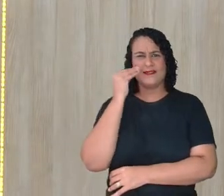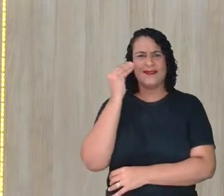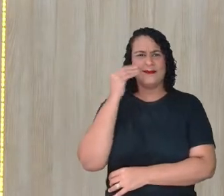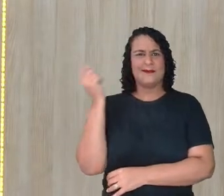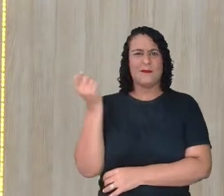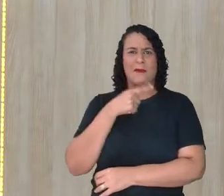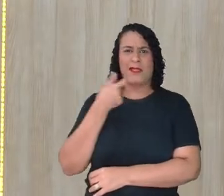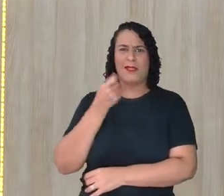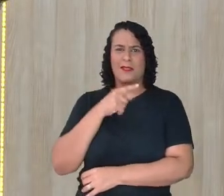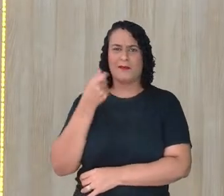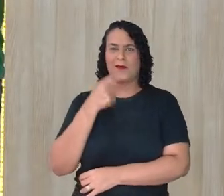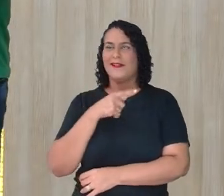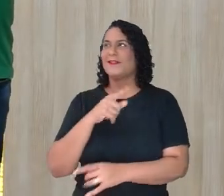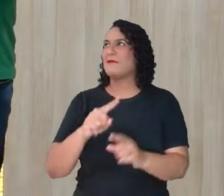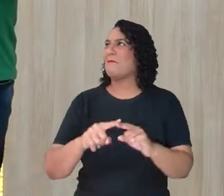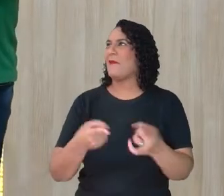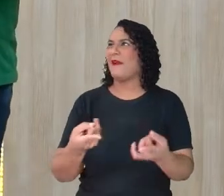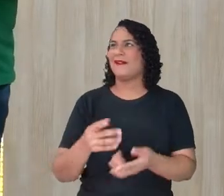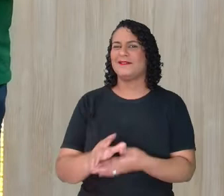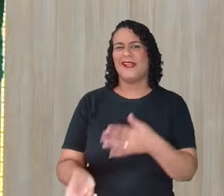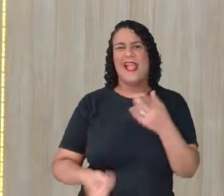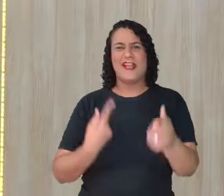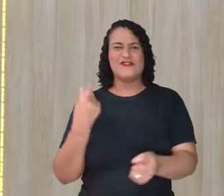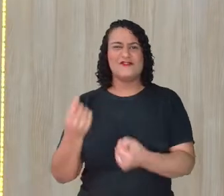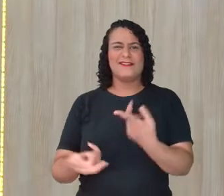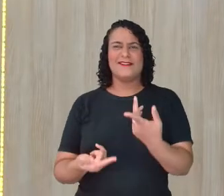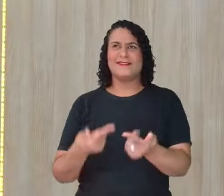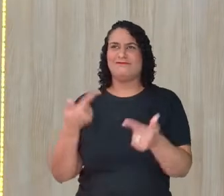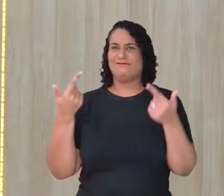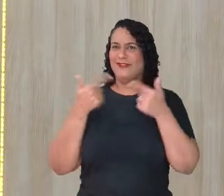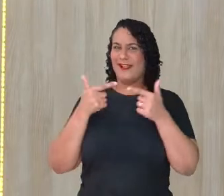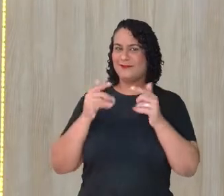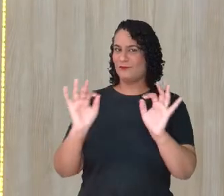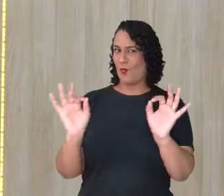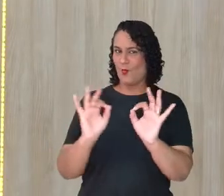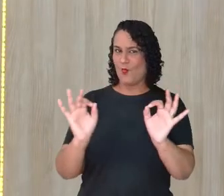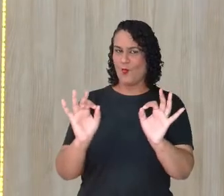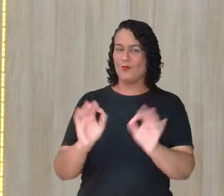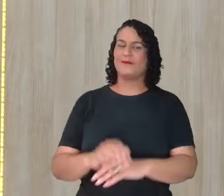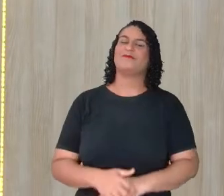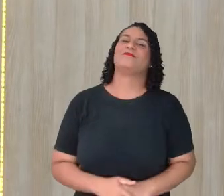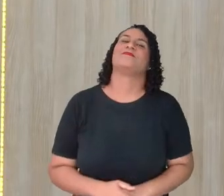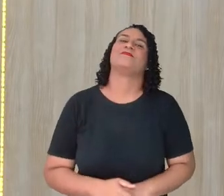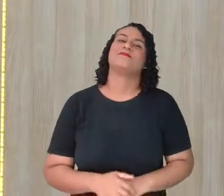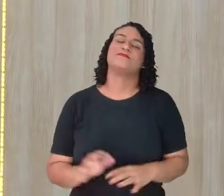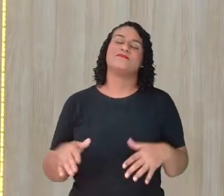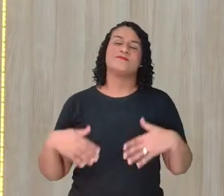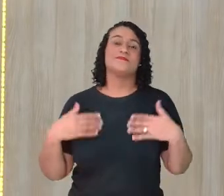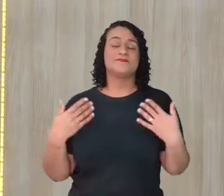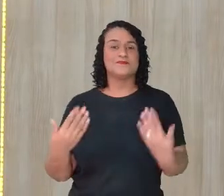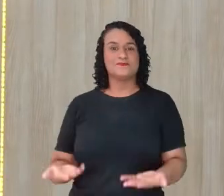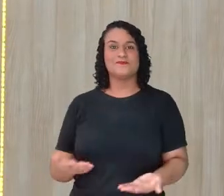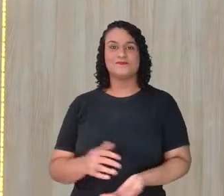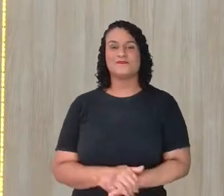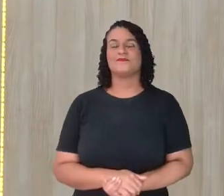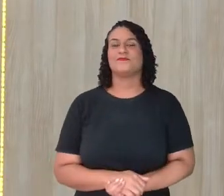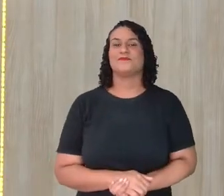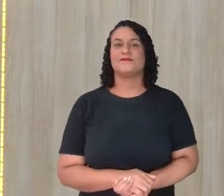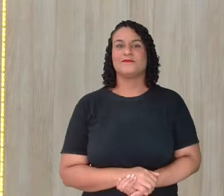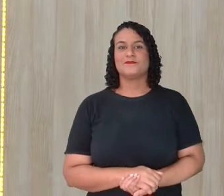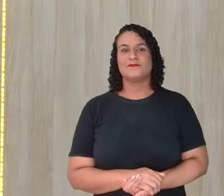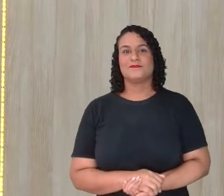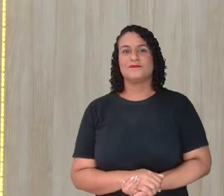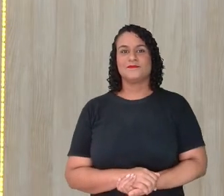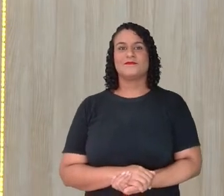piada, mas às vezes é triste, né? Então, como comediante, a gente é um ótimo professor de história. É melhor, né, professor? vamos Do embora.